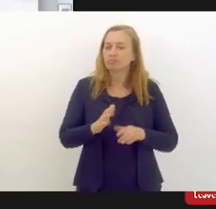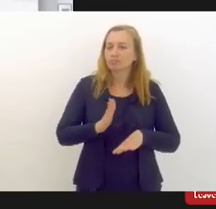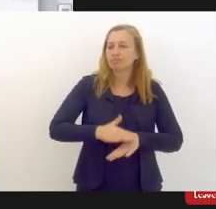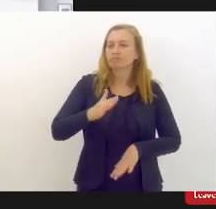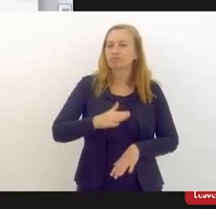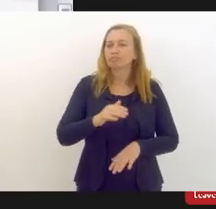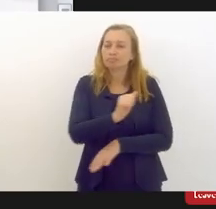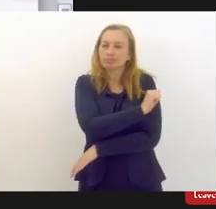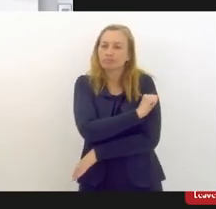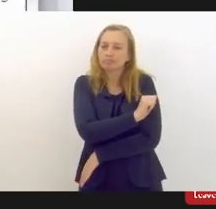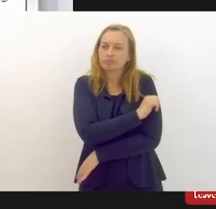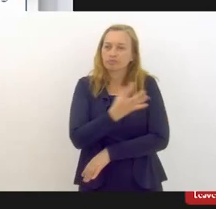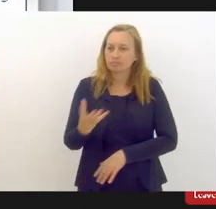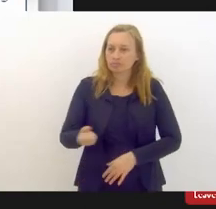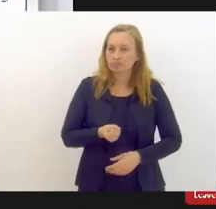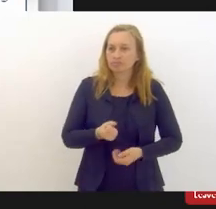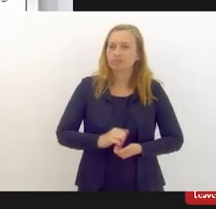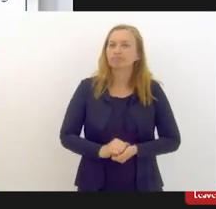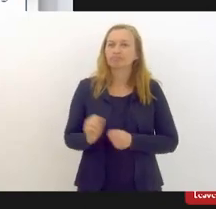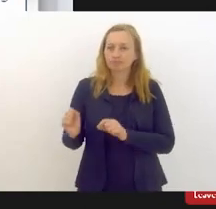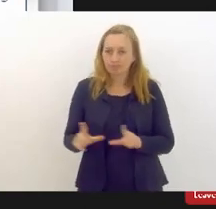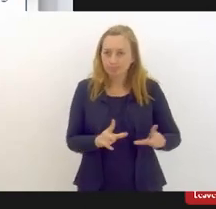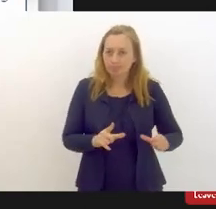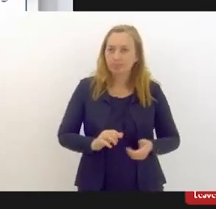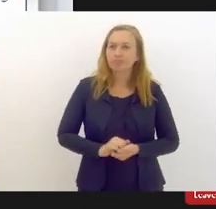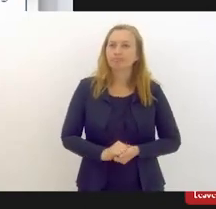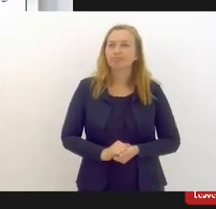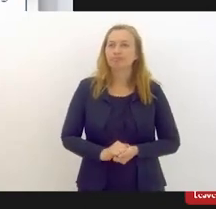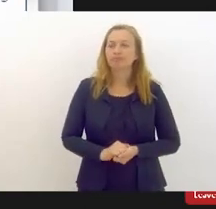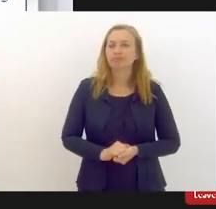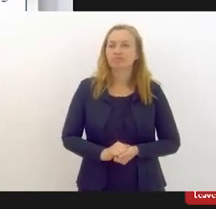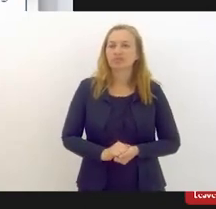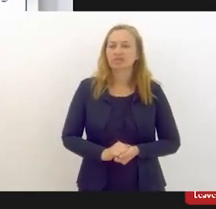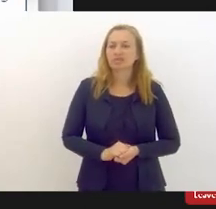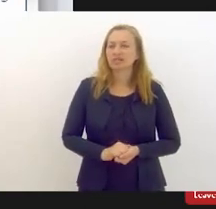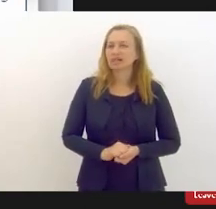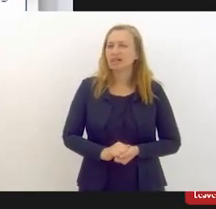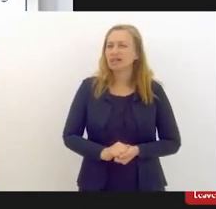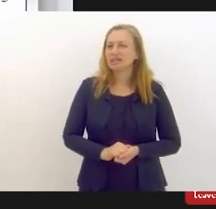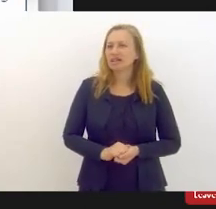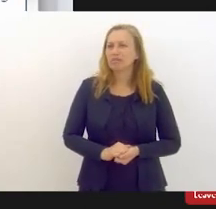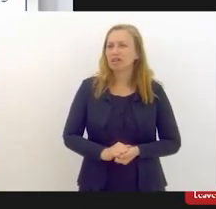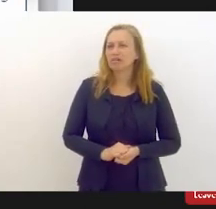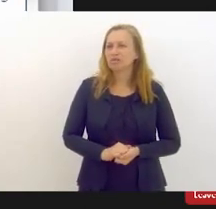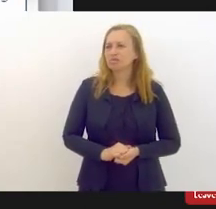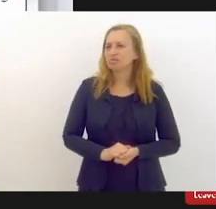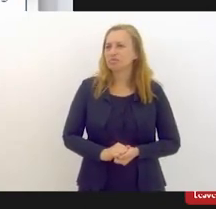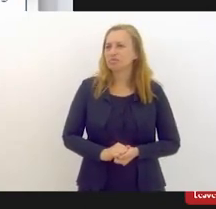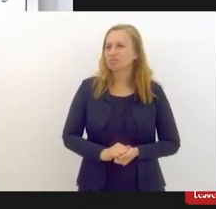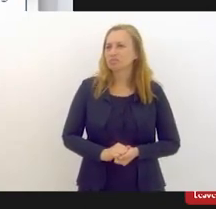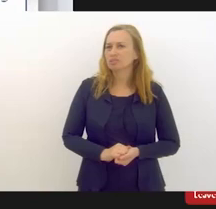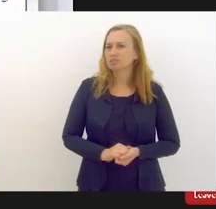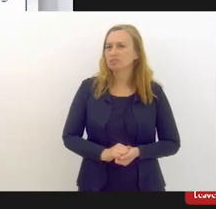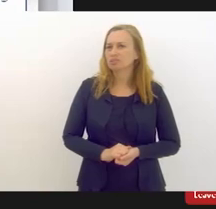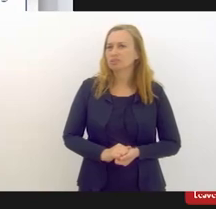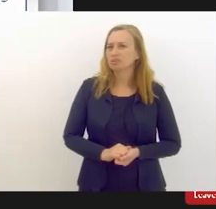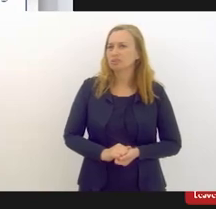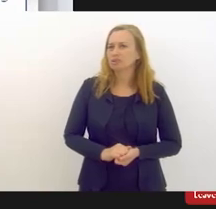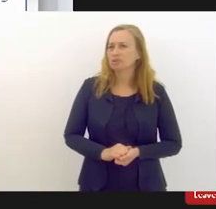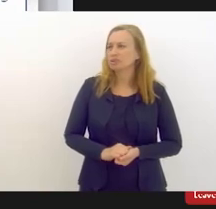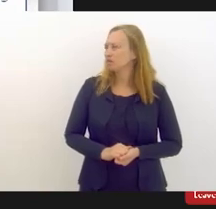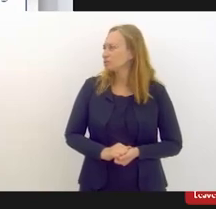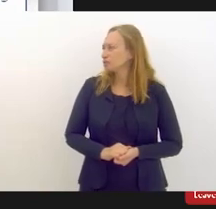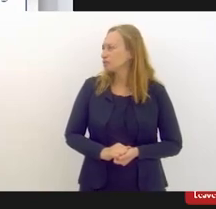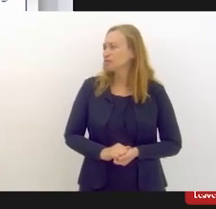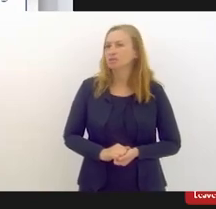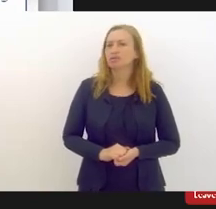diretamente beneficiados. Pode passar a próxima. Nós fizemos uma tela também que a gente está chamando de recursos